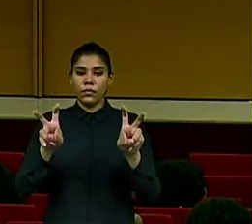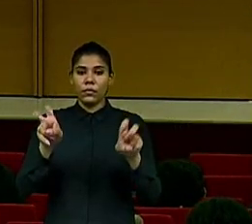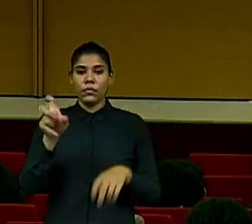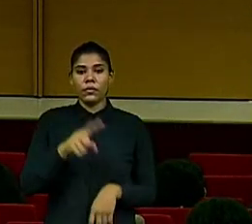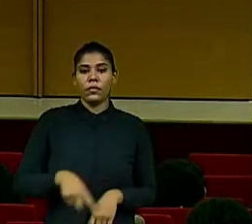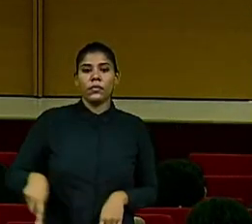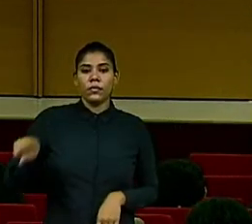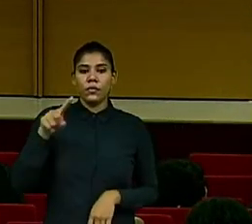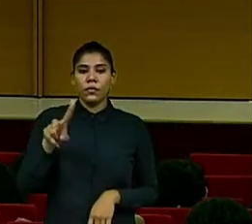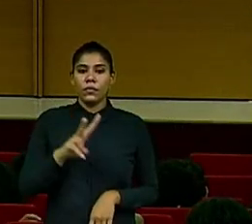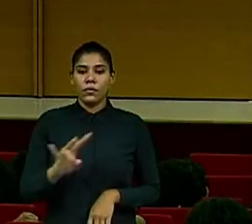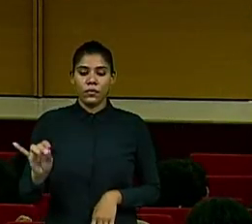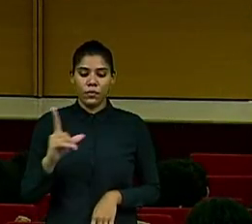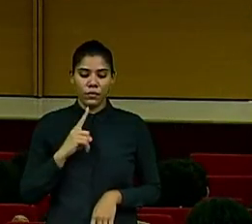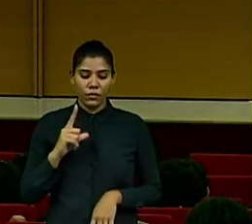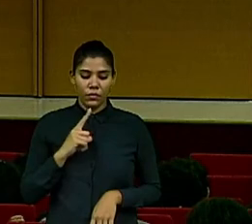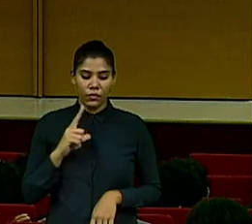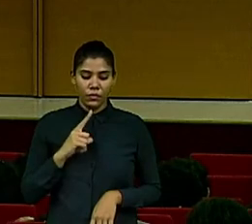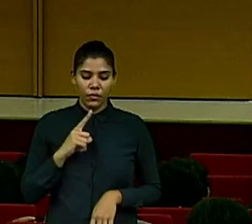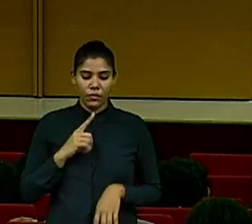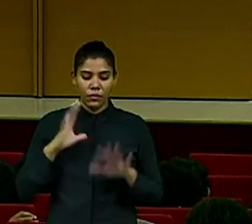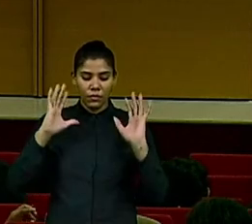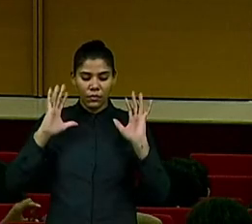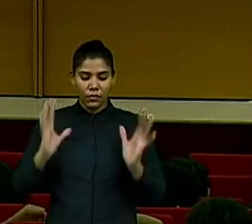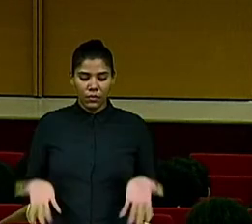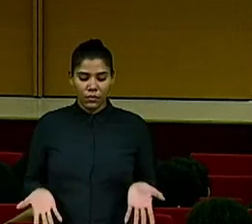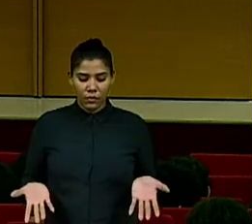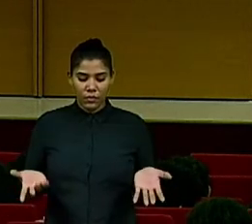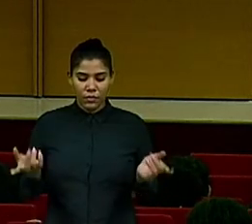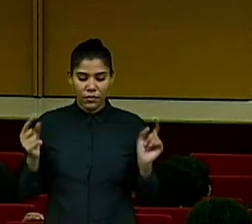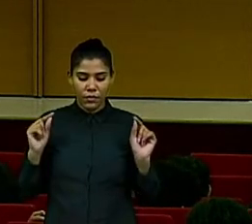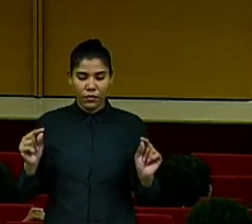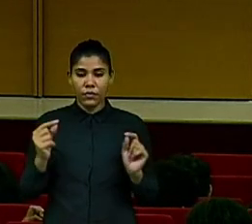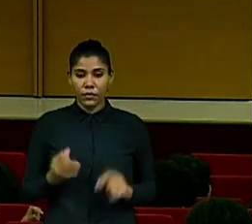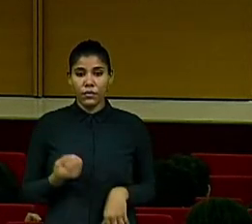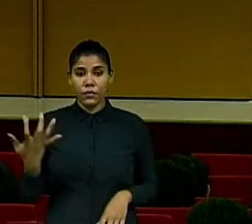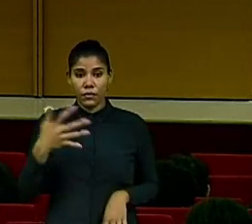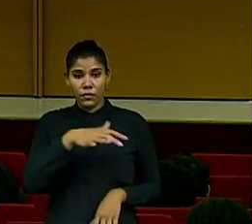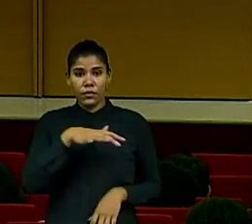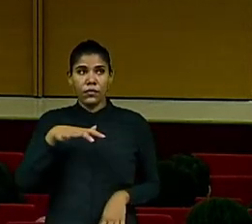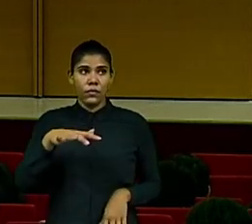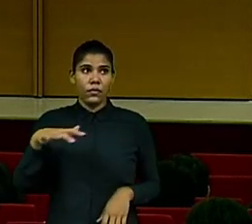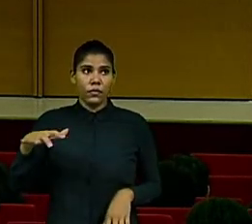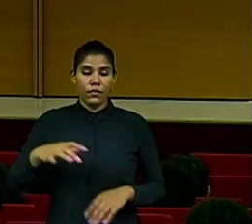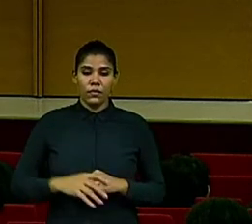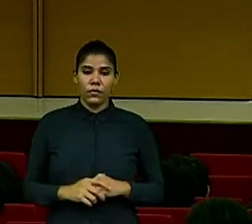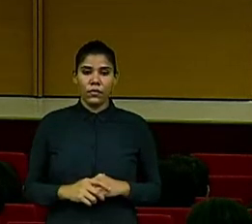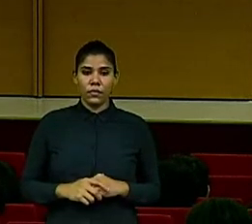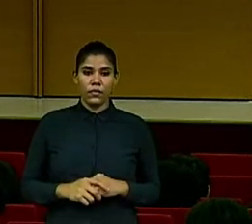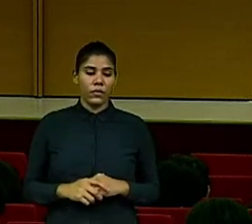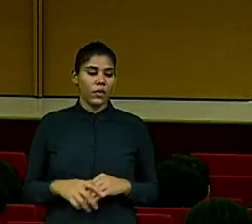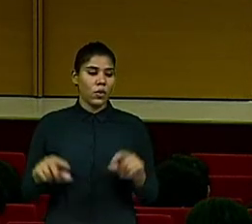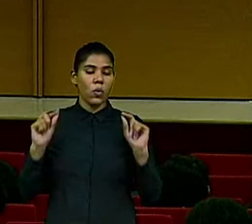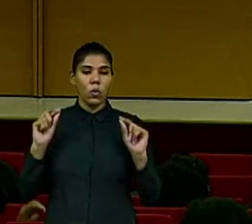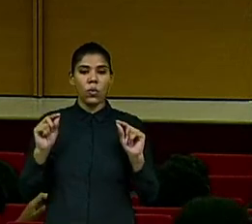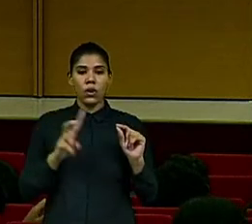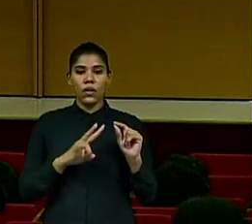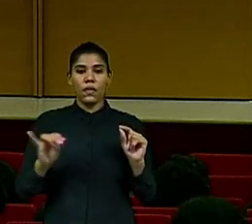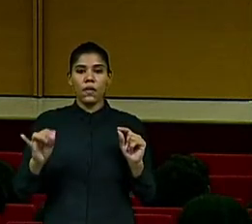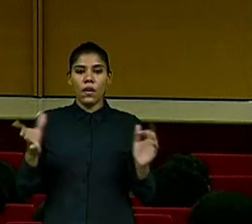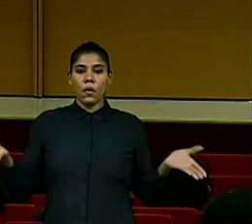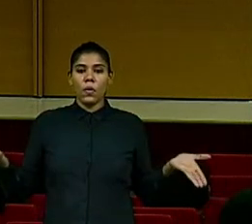ter deve ter visto e nós vamos ver nessas várias áreas das ciências humanas e o que nós vamos tratar hoje gente